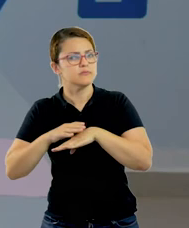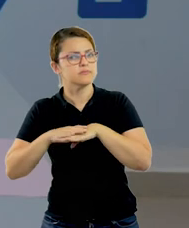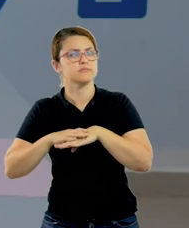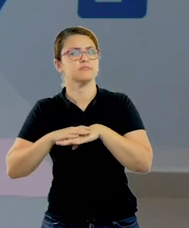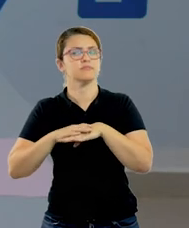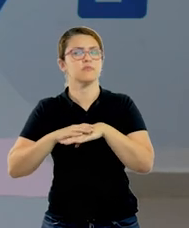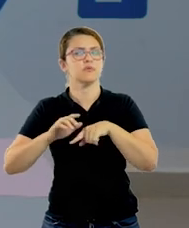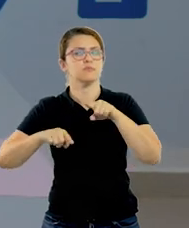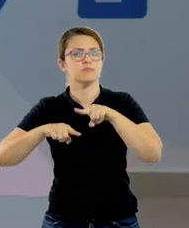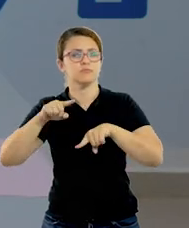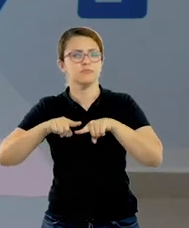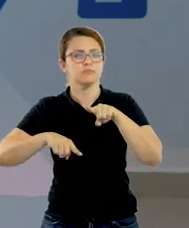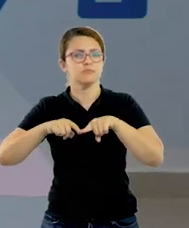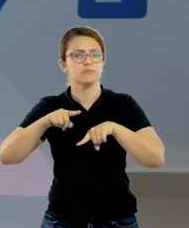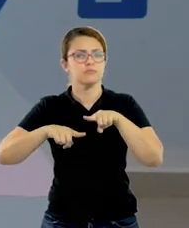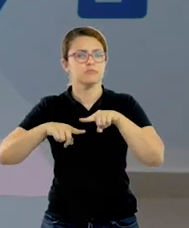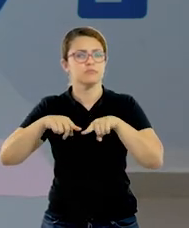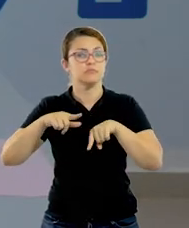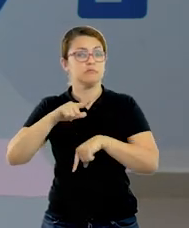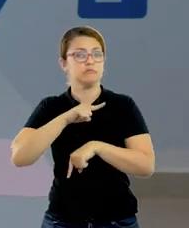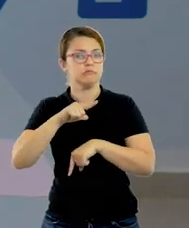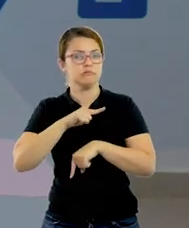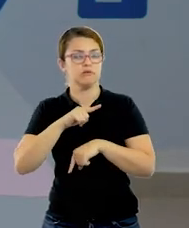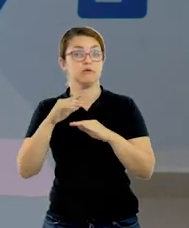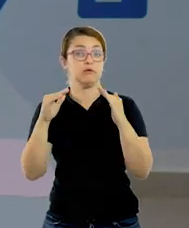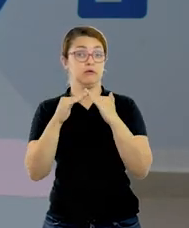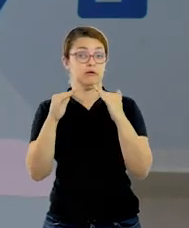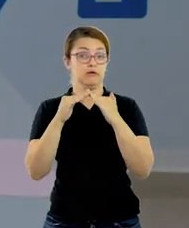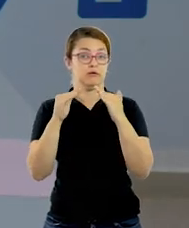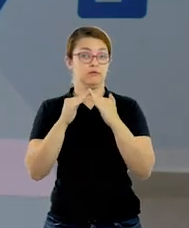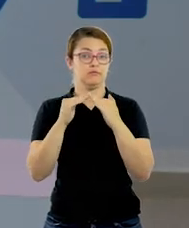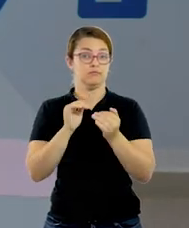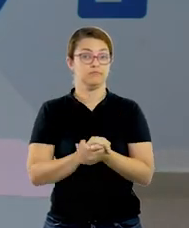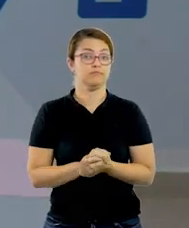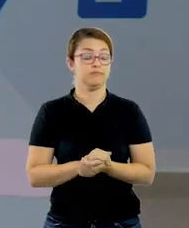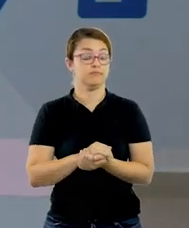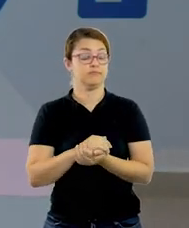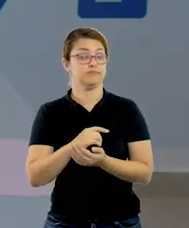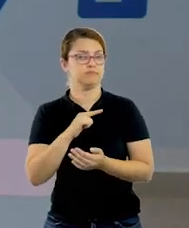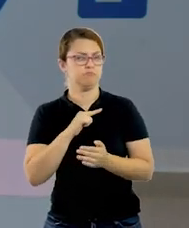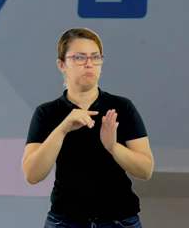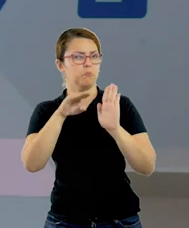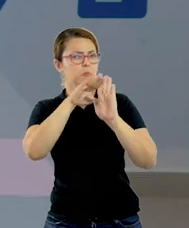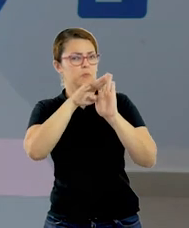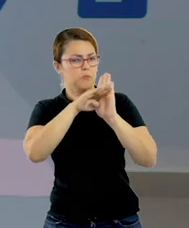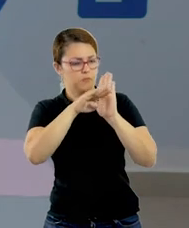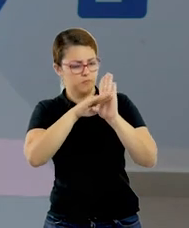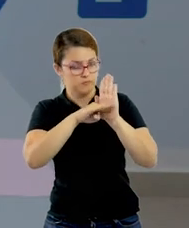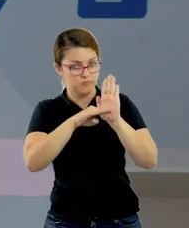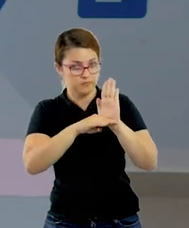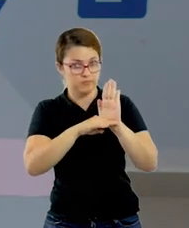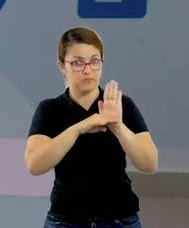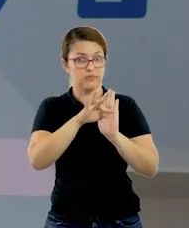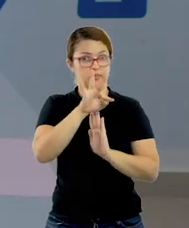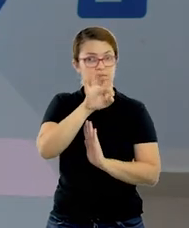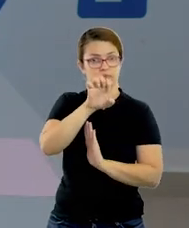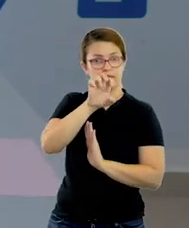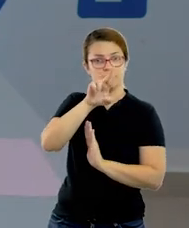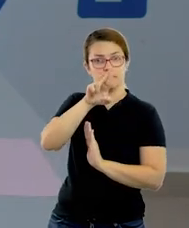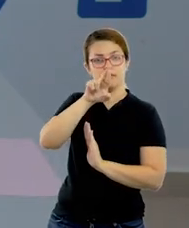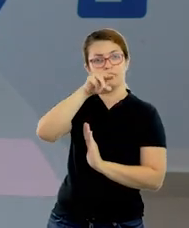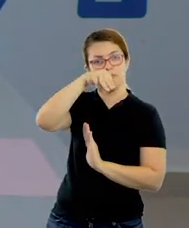domésticos o que vocês estiverem na casa de vocês e vamos criar uma lista essa é para o